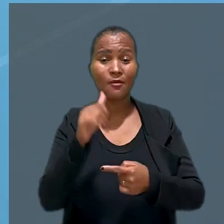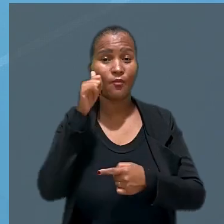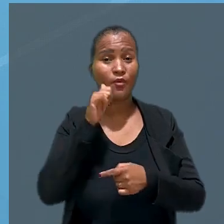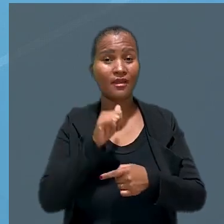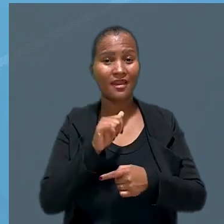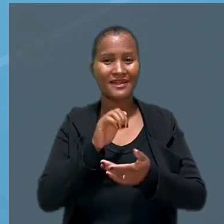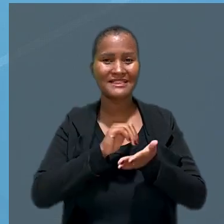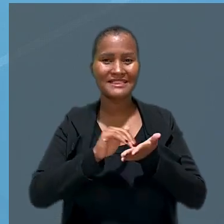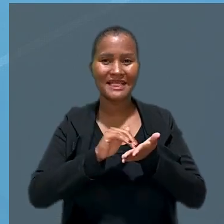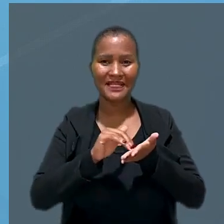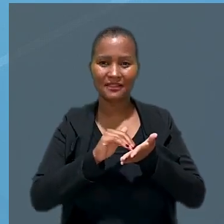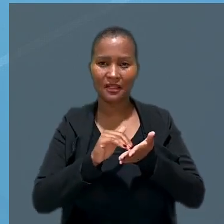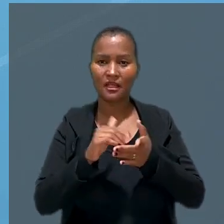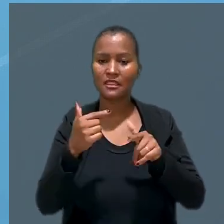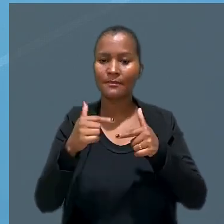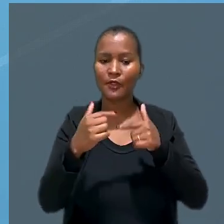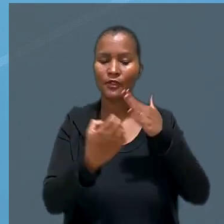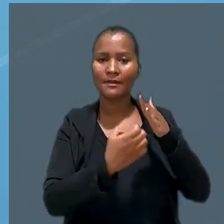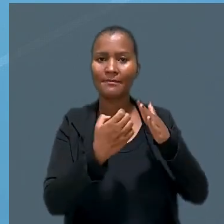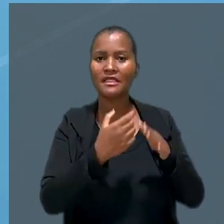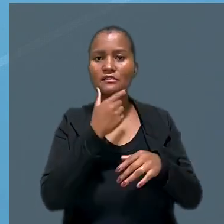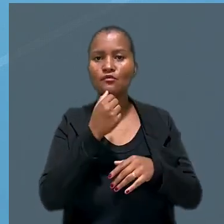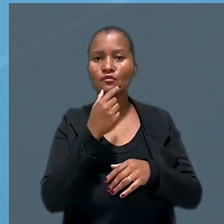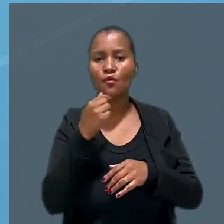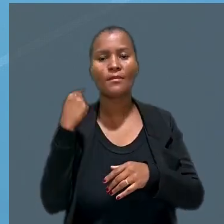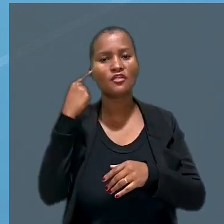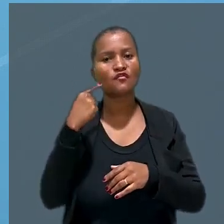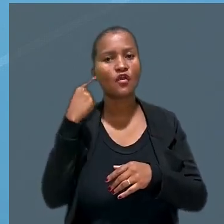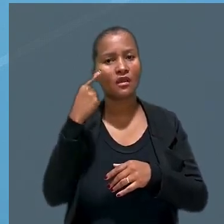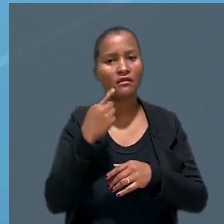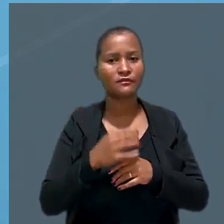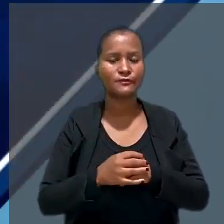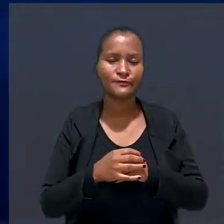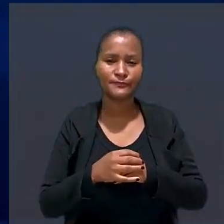apresentada por uma secretária que trabalhou na empresa de um advogado.